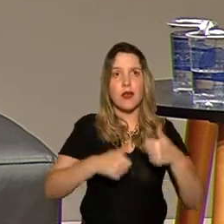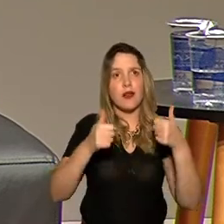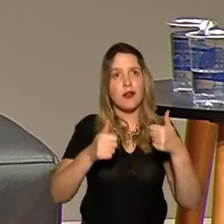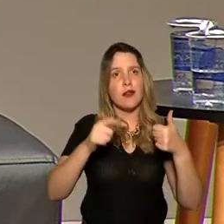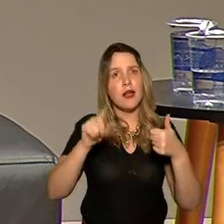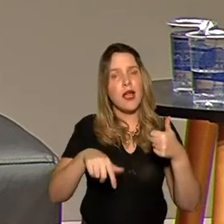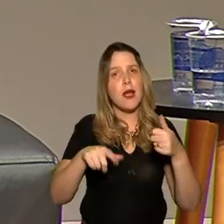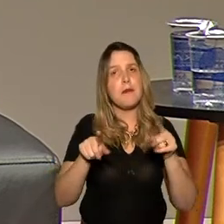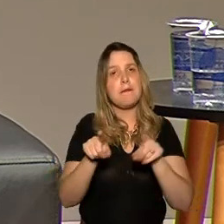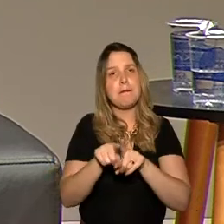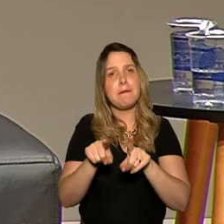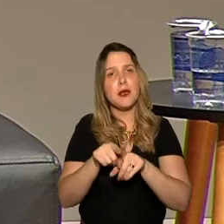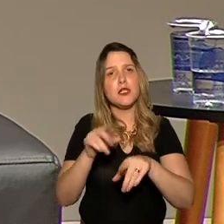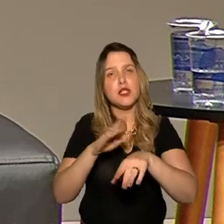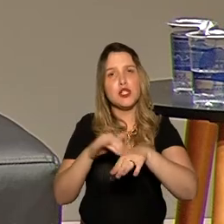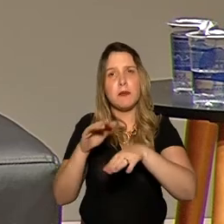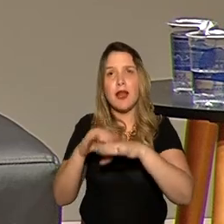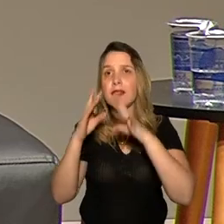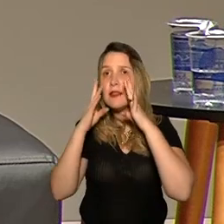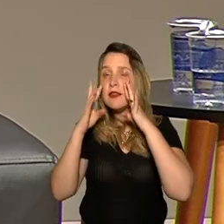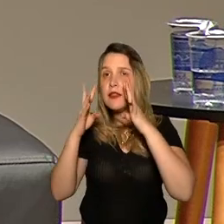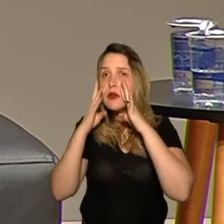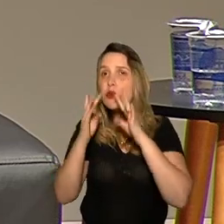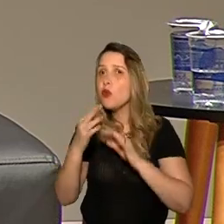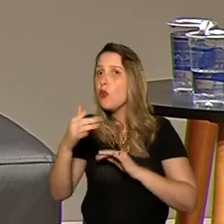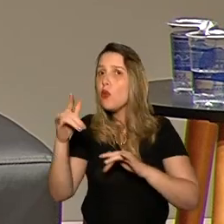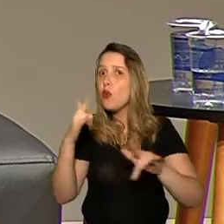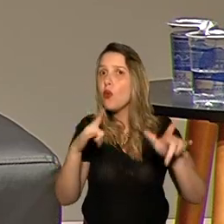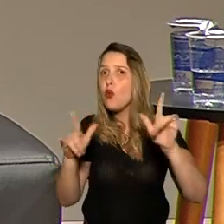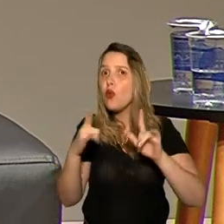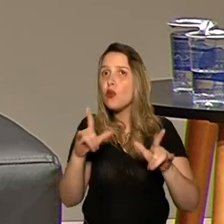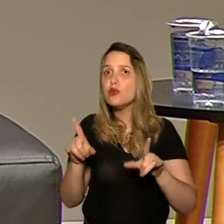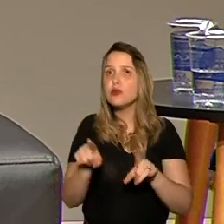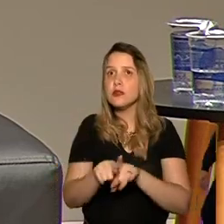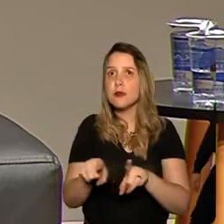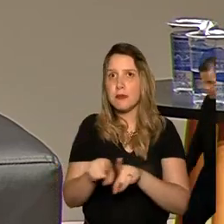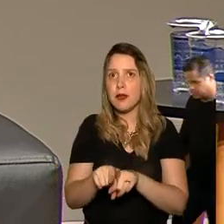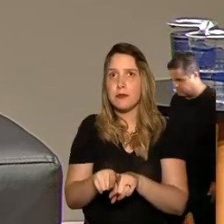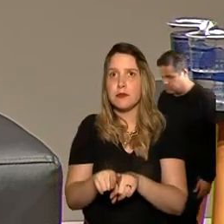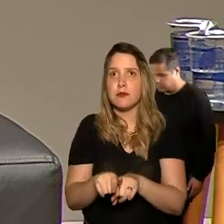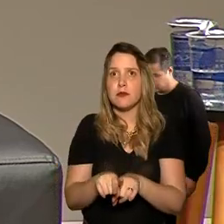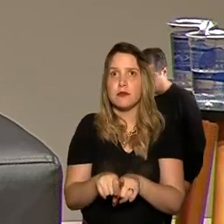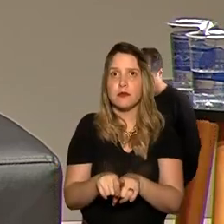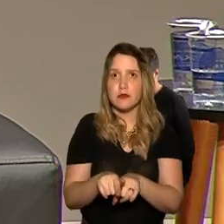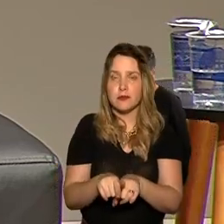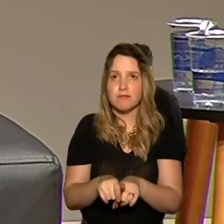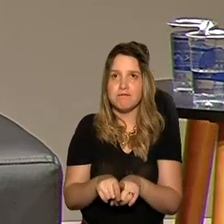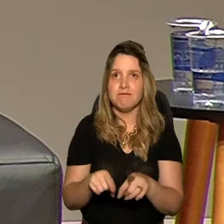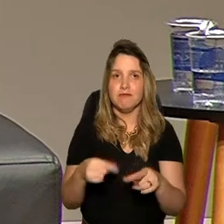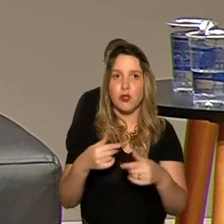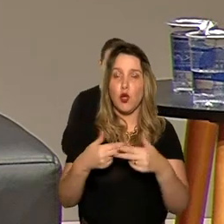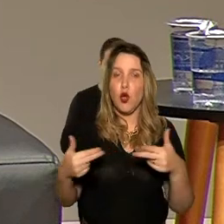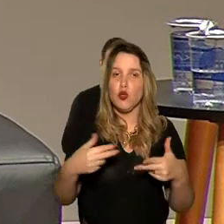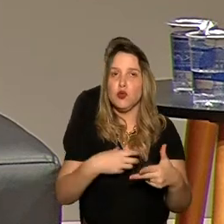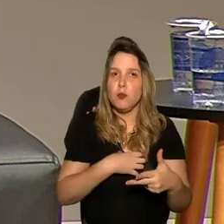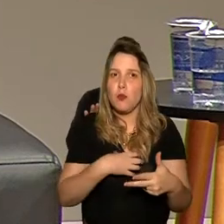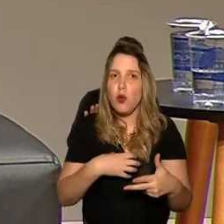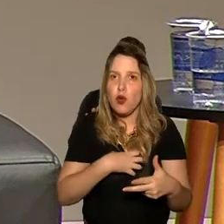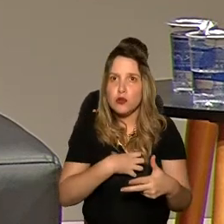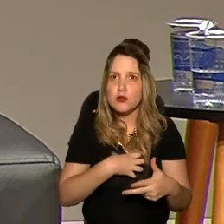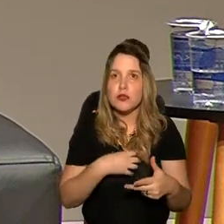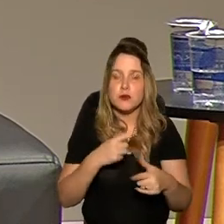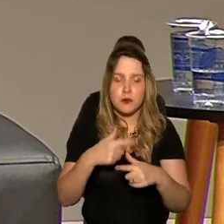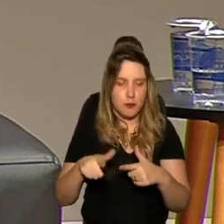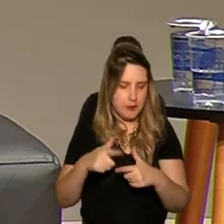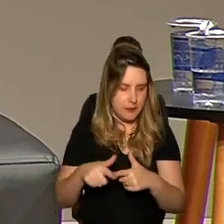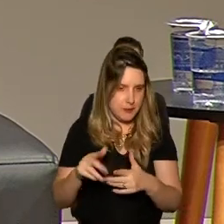para também chamar atenção para um outro um outro um outro modo de entender o problema